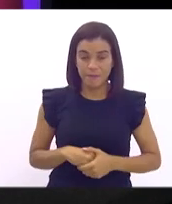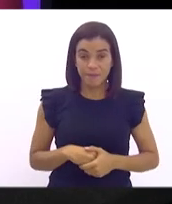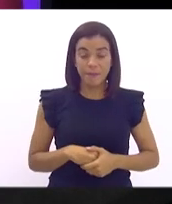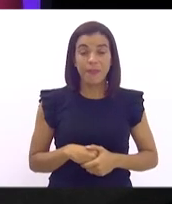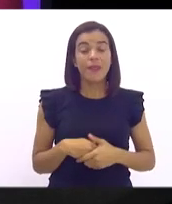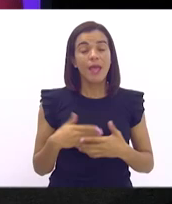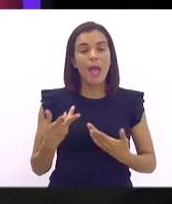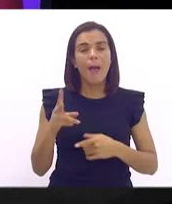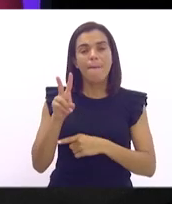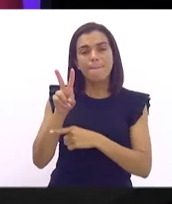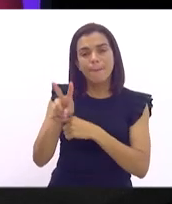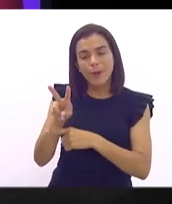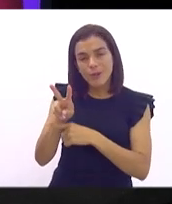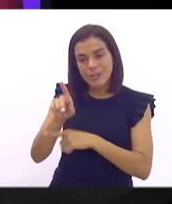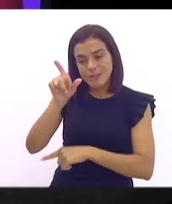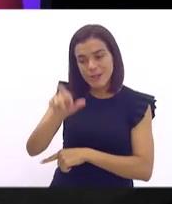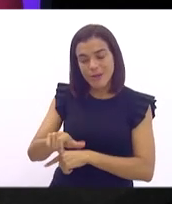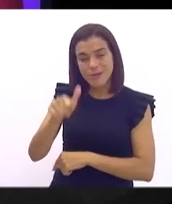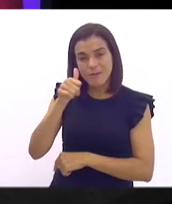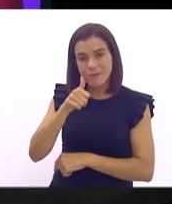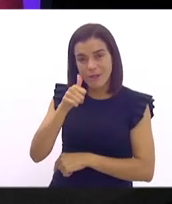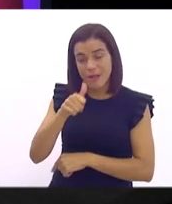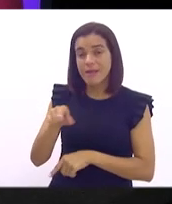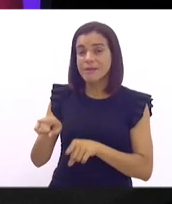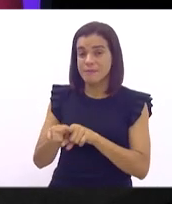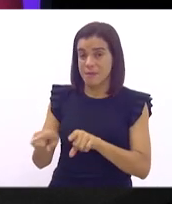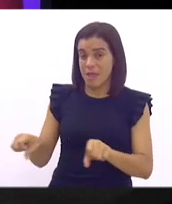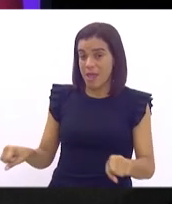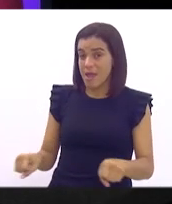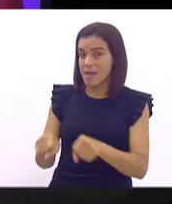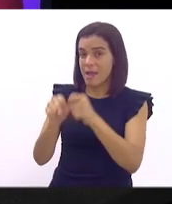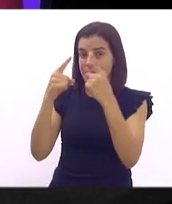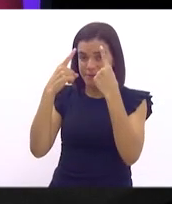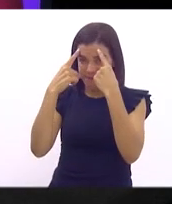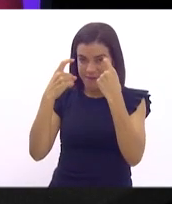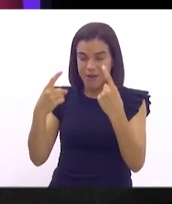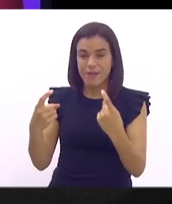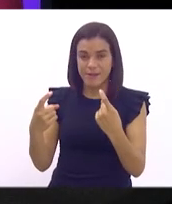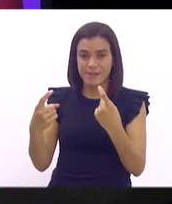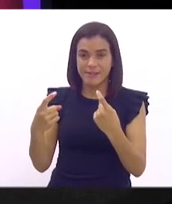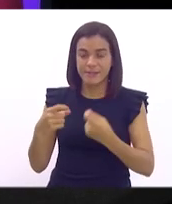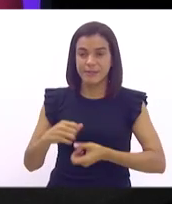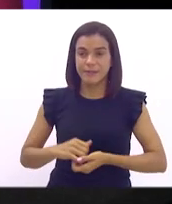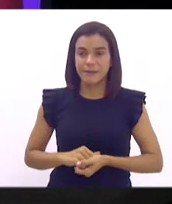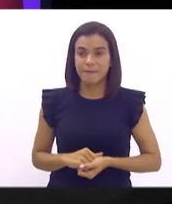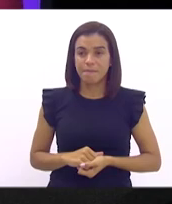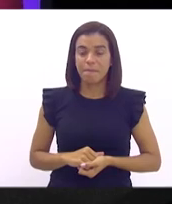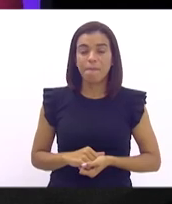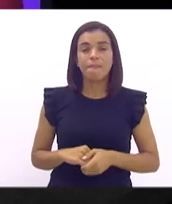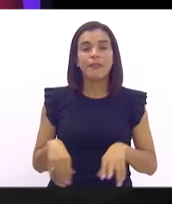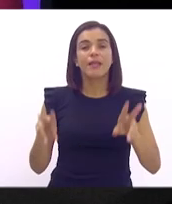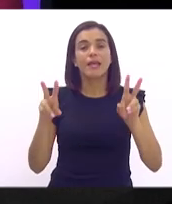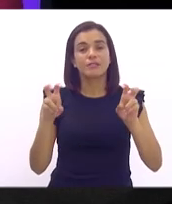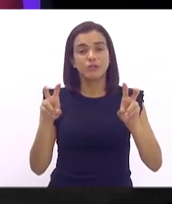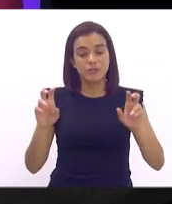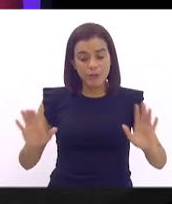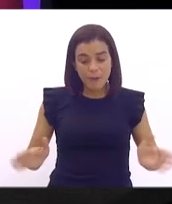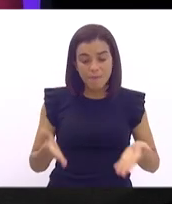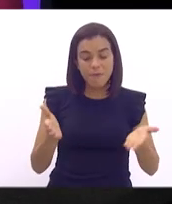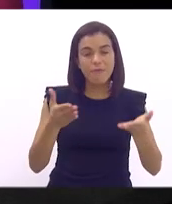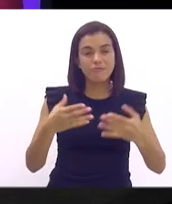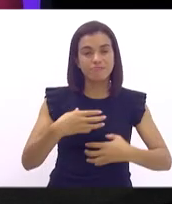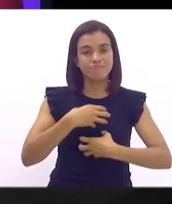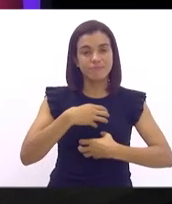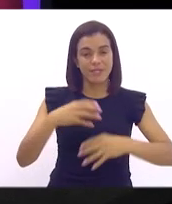a proteção e a ruptura vai para além disso. É, e a questão da promoção da